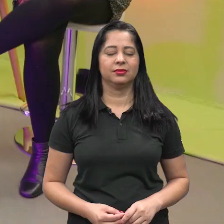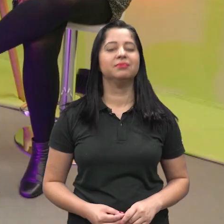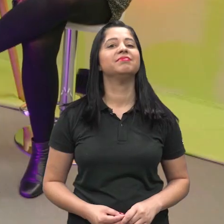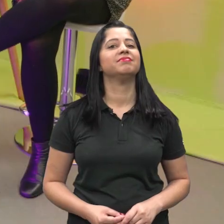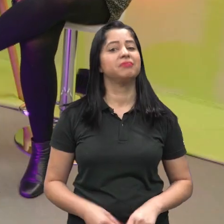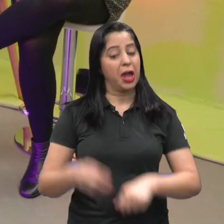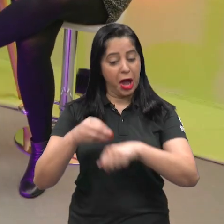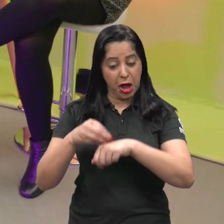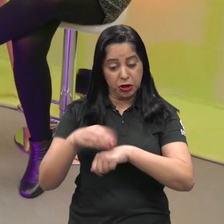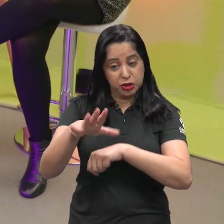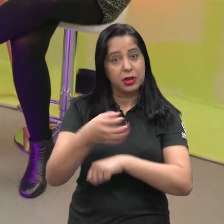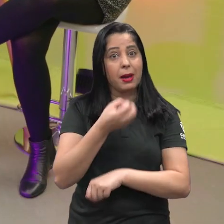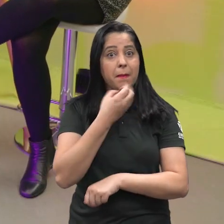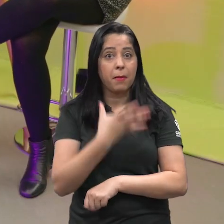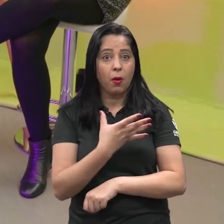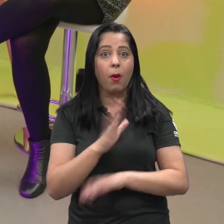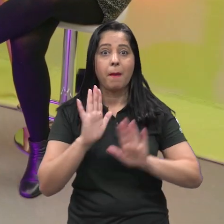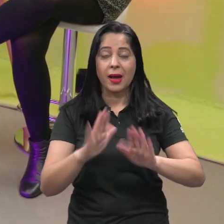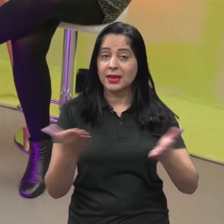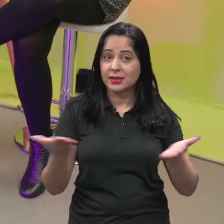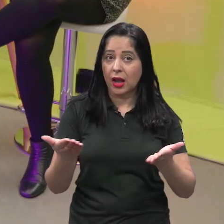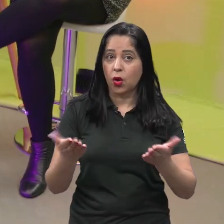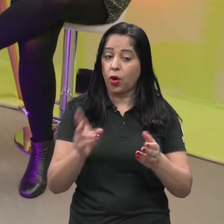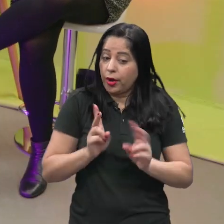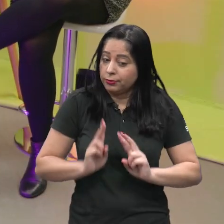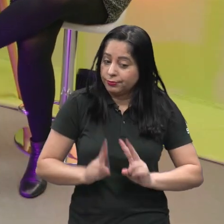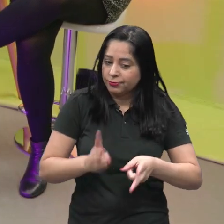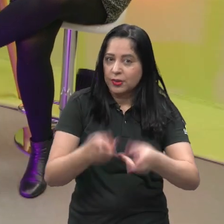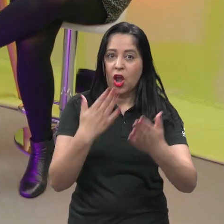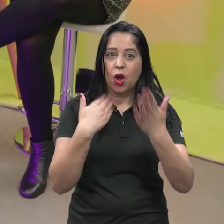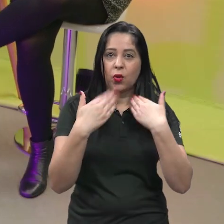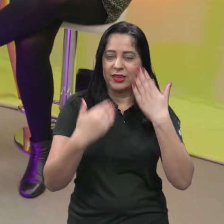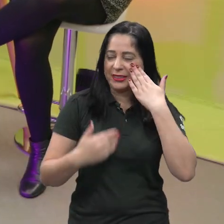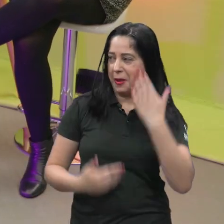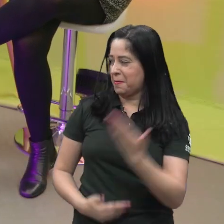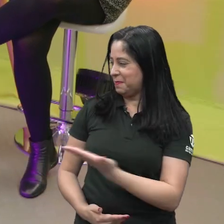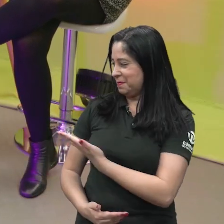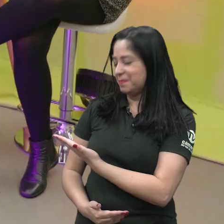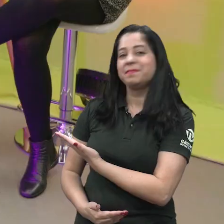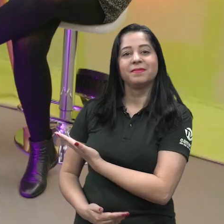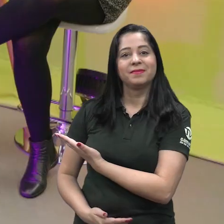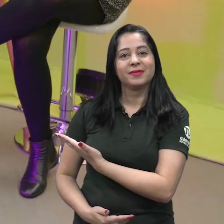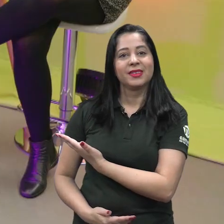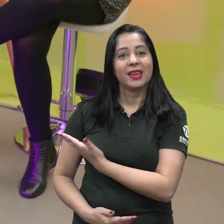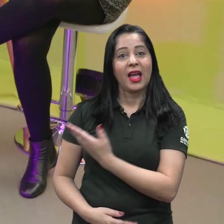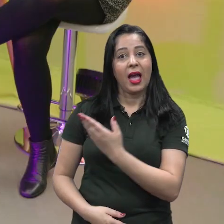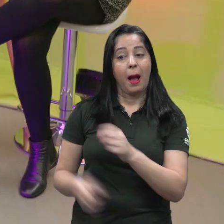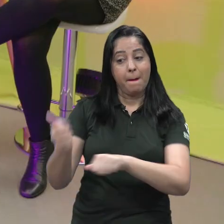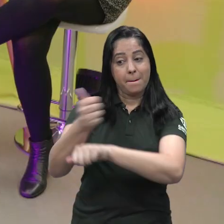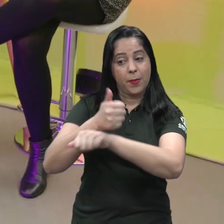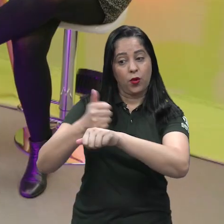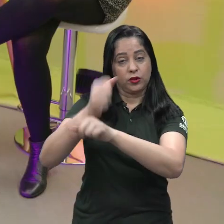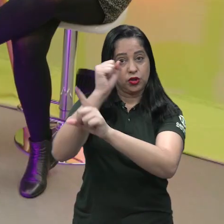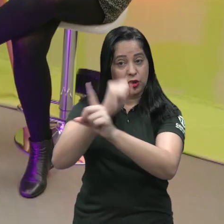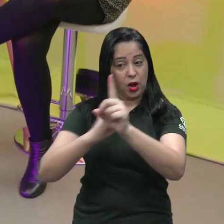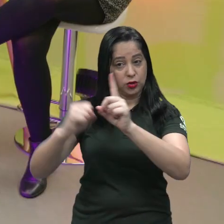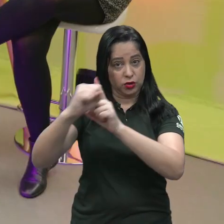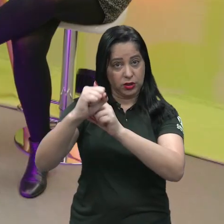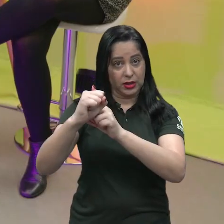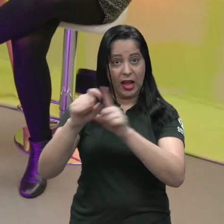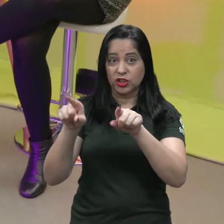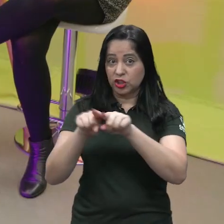Muito boa dica, ó. Agora a gente volta a conversar com uma autora de livro aqui, a socióloga e professora